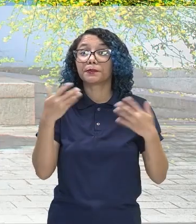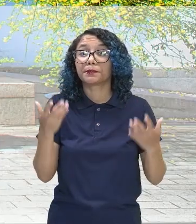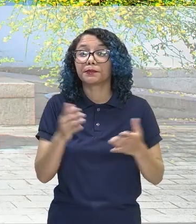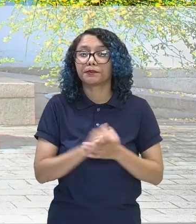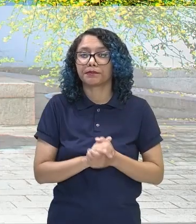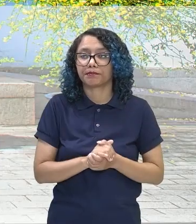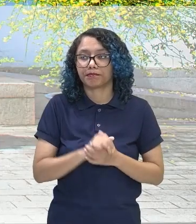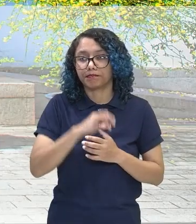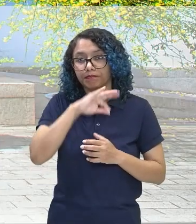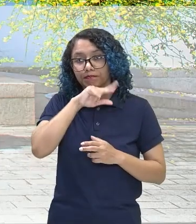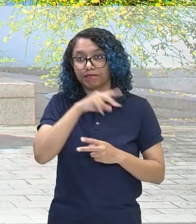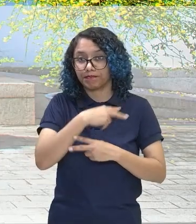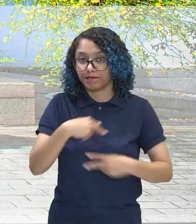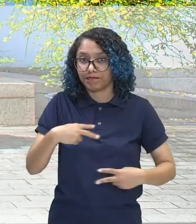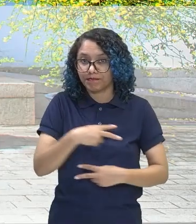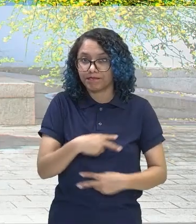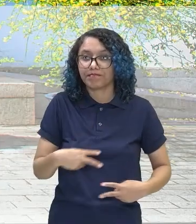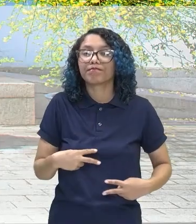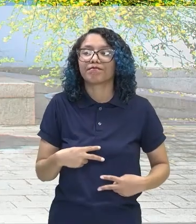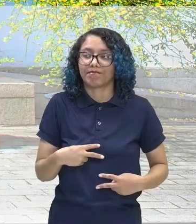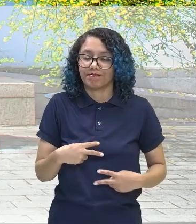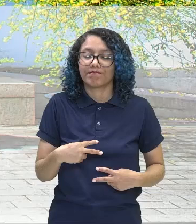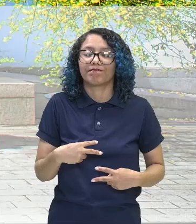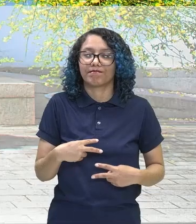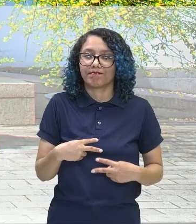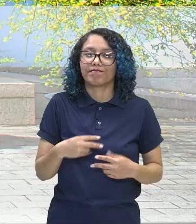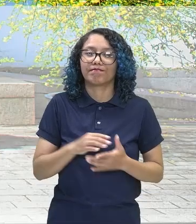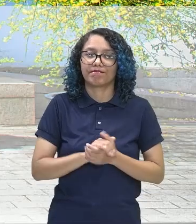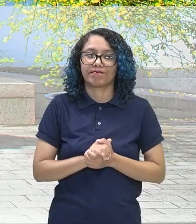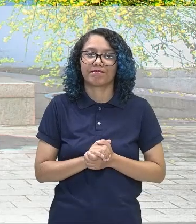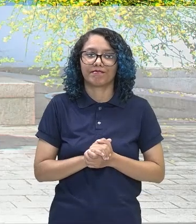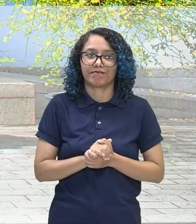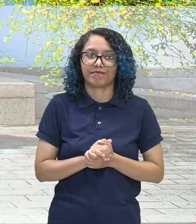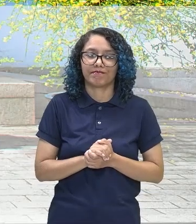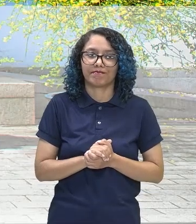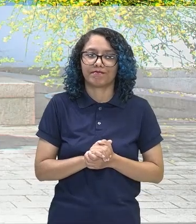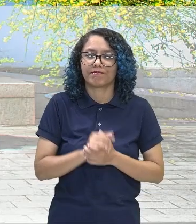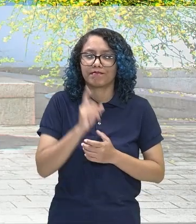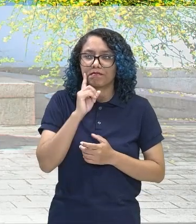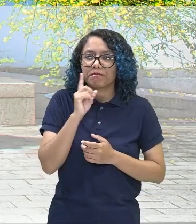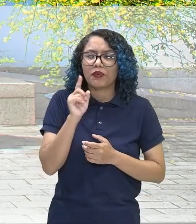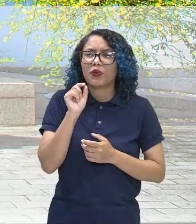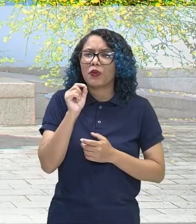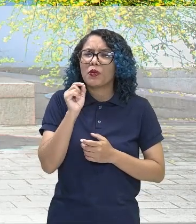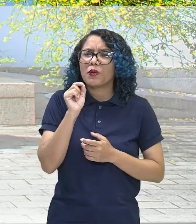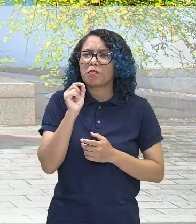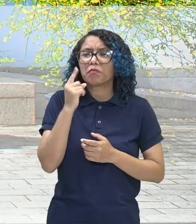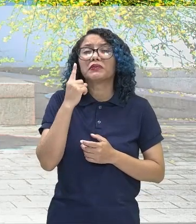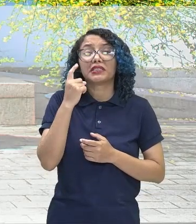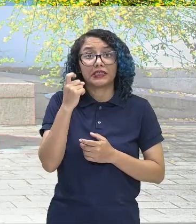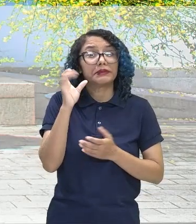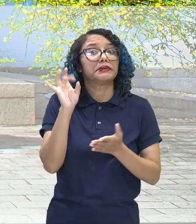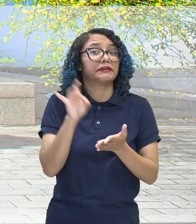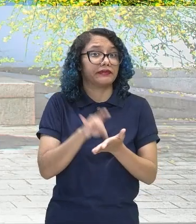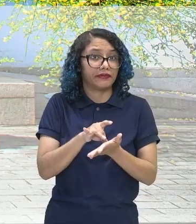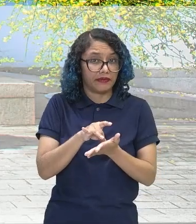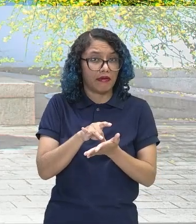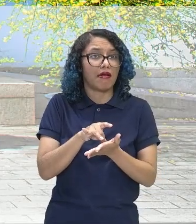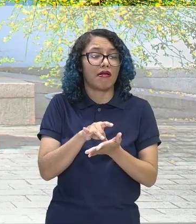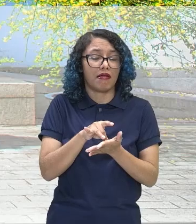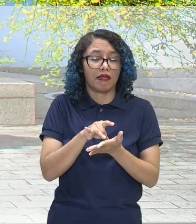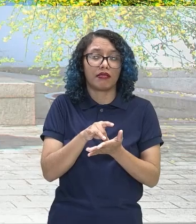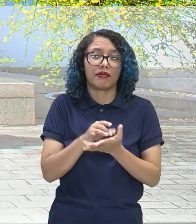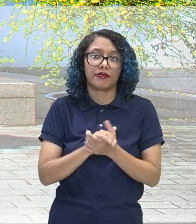é o do tigre. Esse estilo aqui, ele é bem interessante mesmo. Olha só,